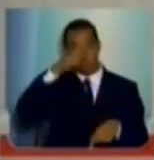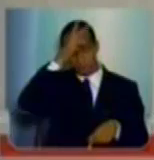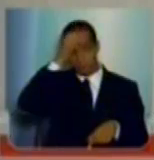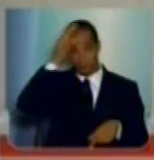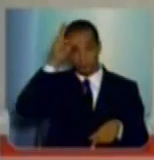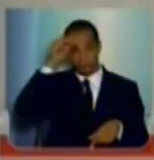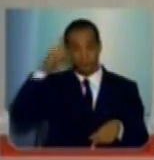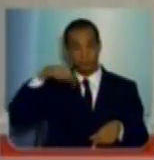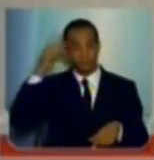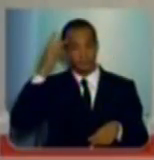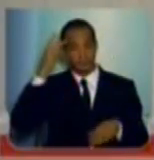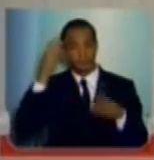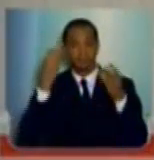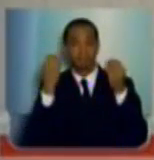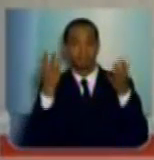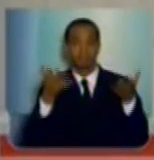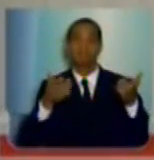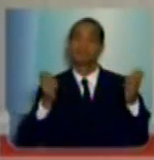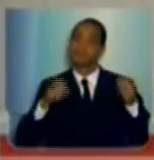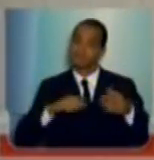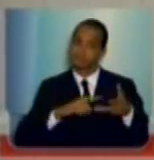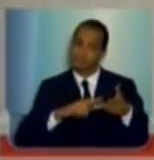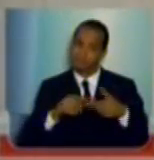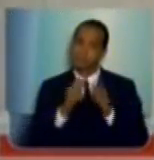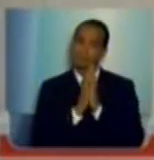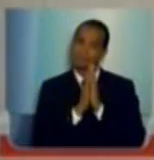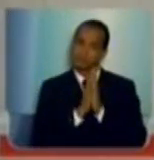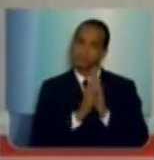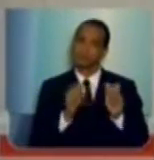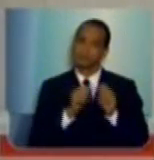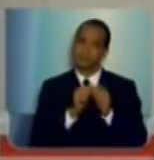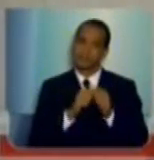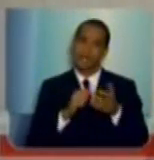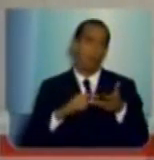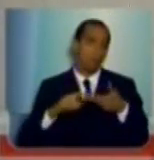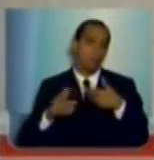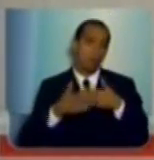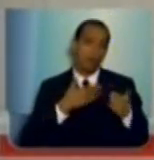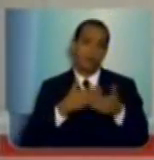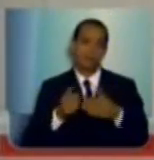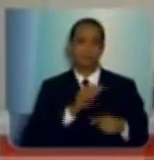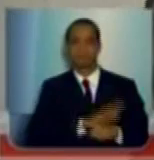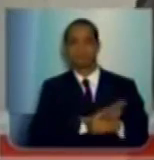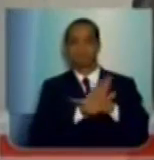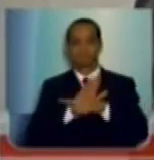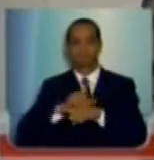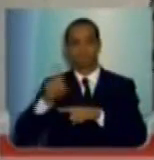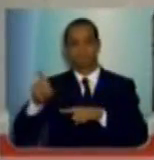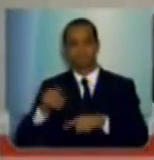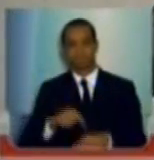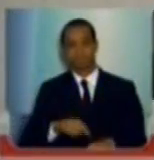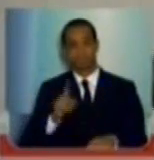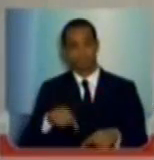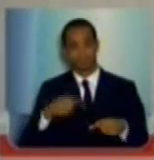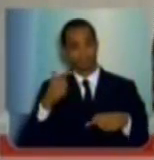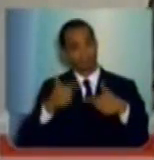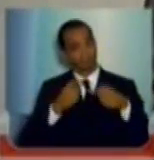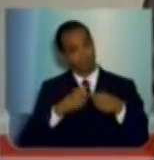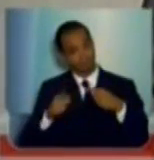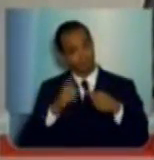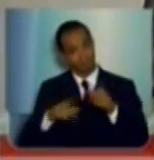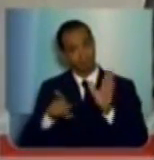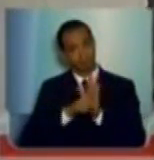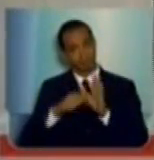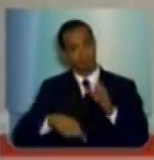São Paulo para que medidas sejam tomadas que providências sejam tomadas imediatamente é um problema de Segurança